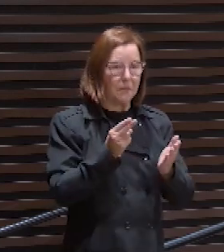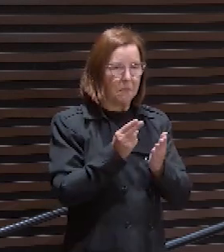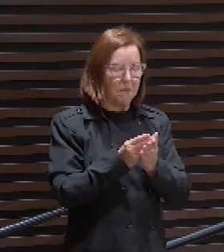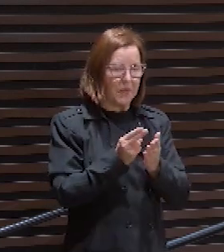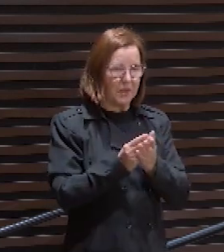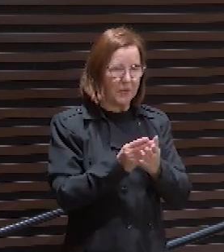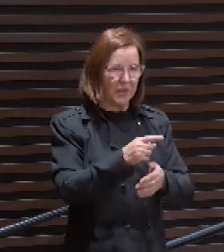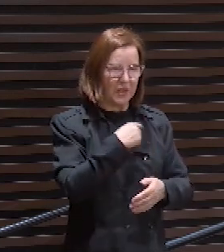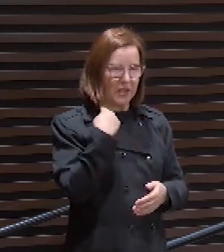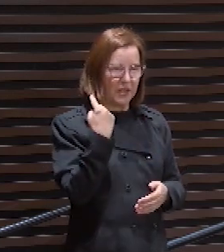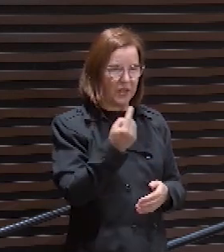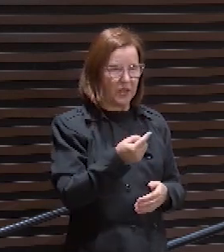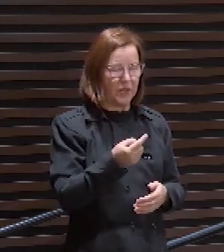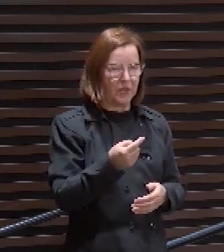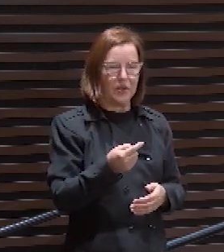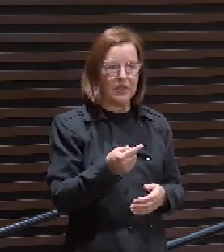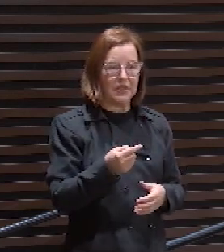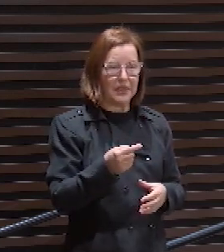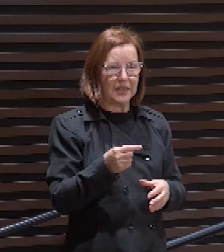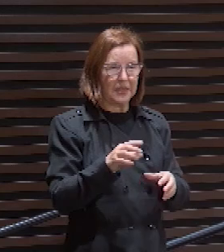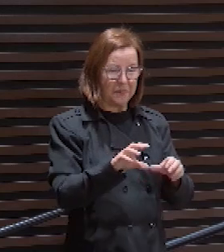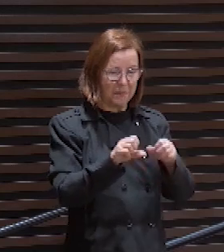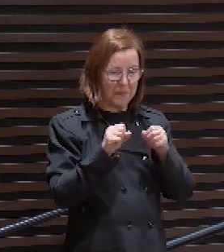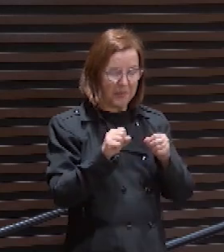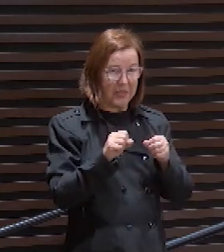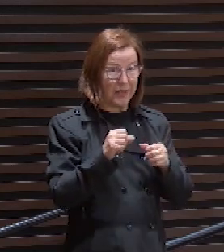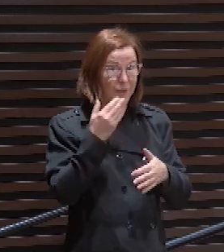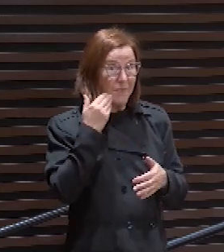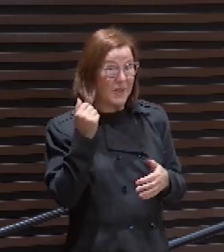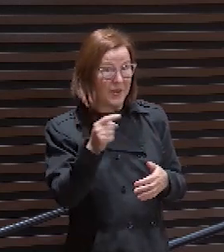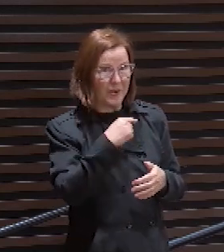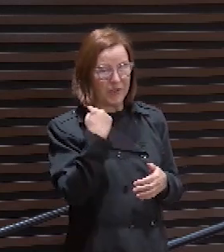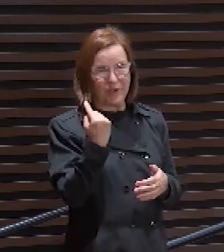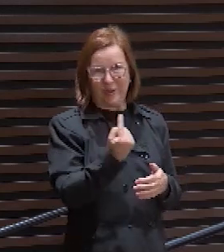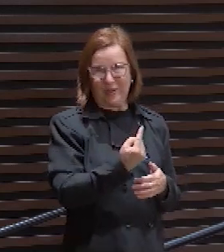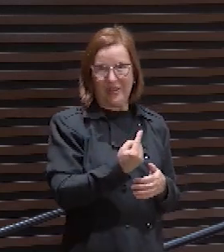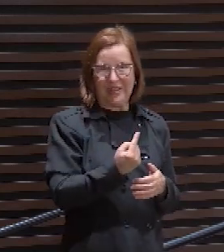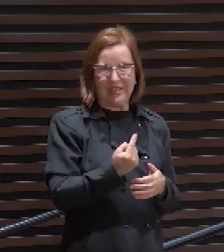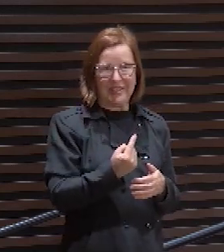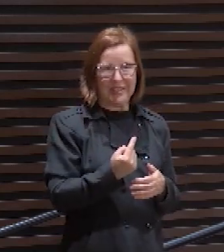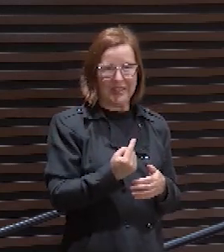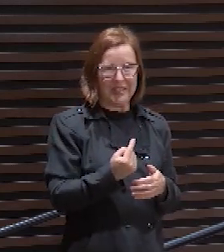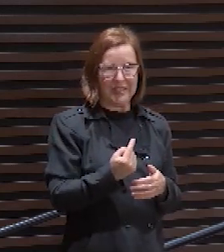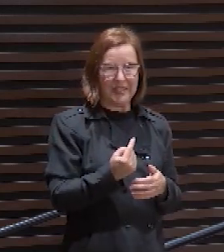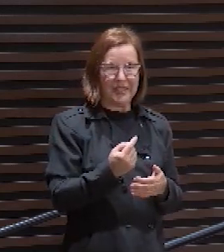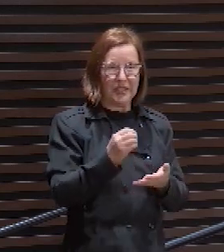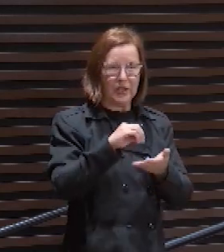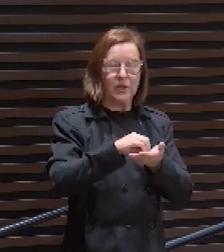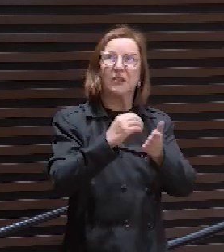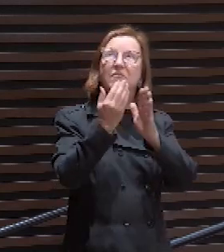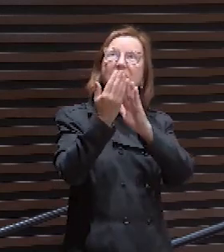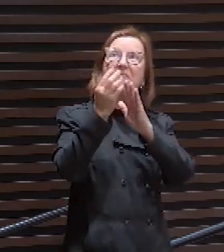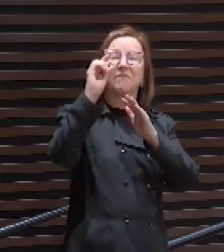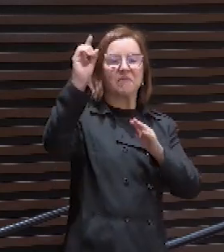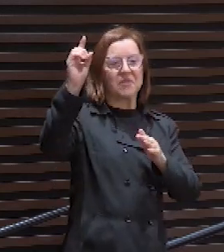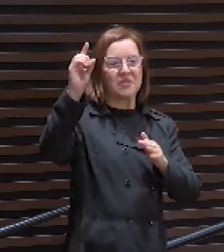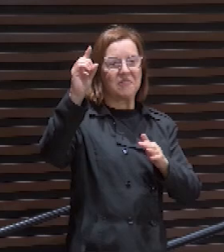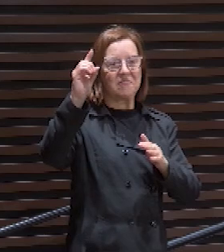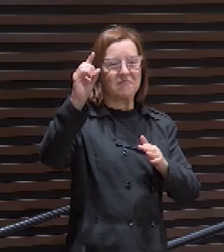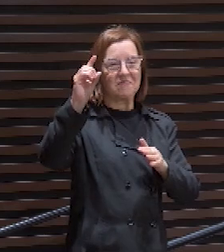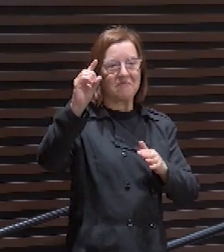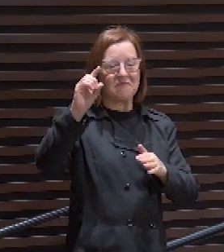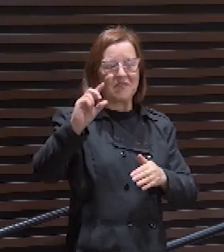nós, aquele que nós mais bem educamos, se colocássemos diante de Deus, não valeria de